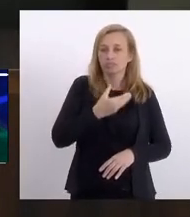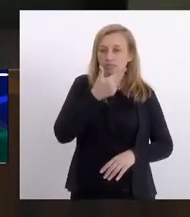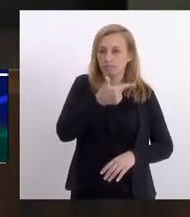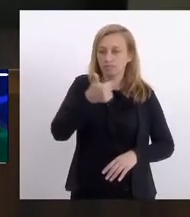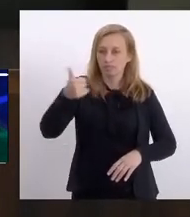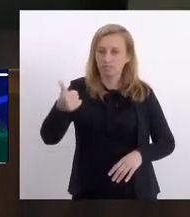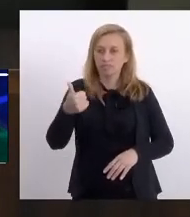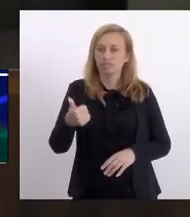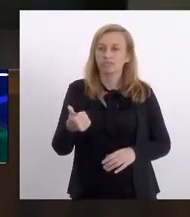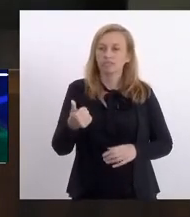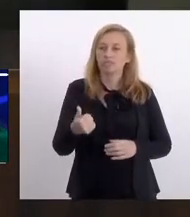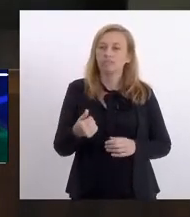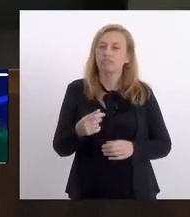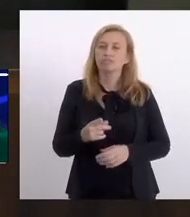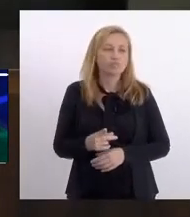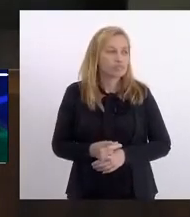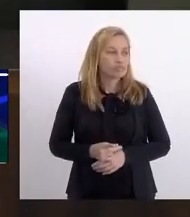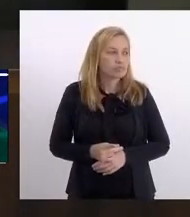na modalidade